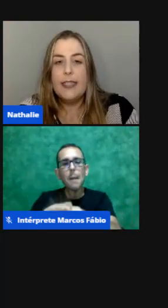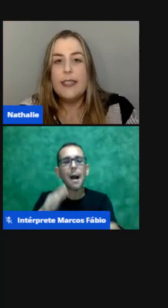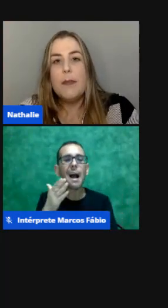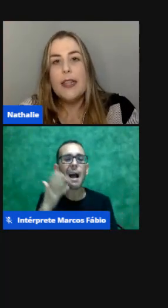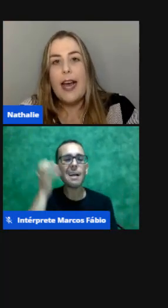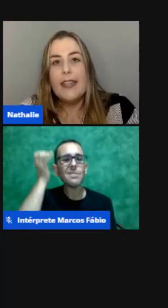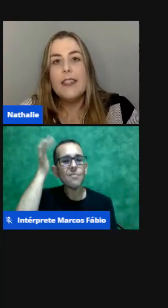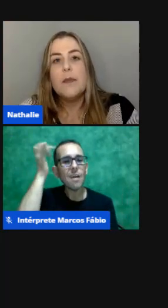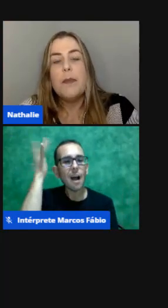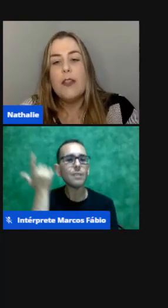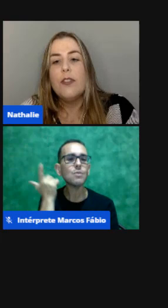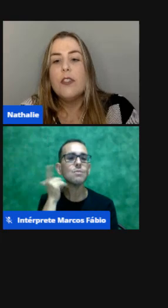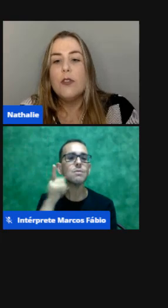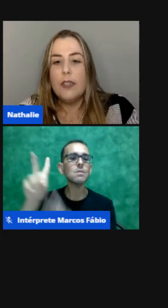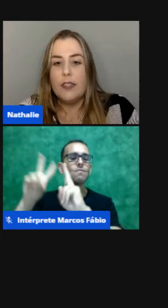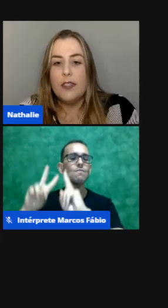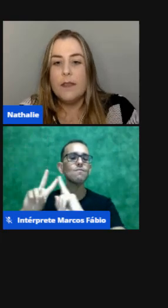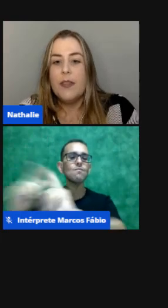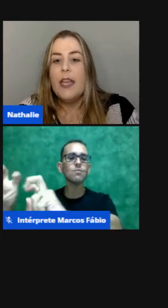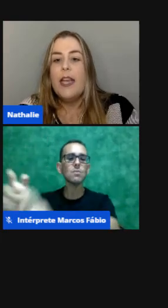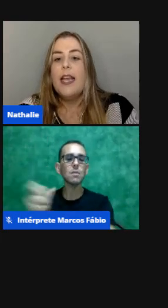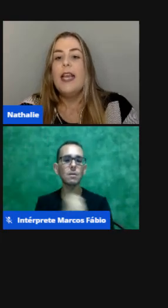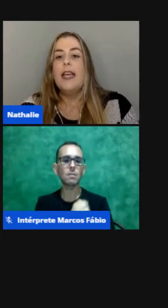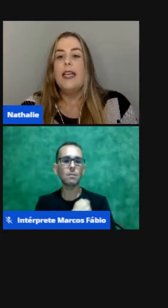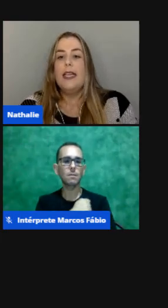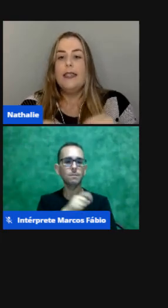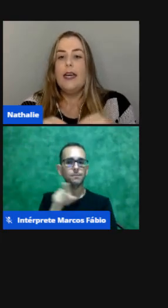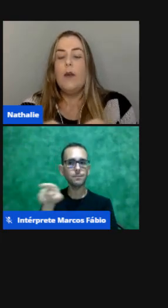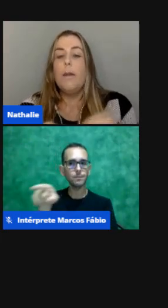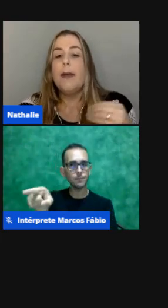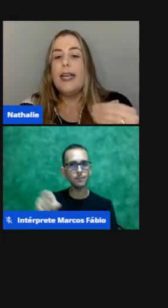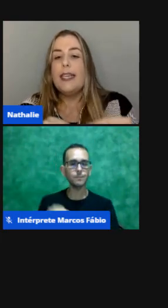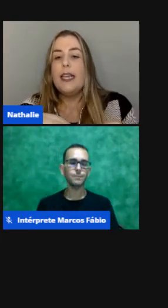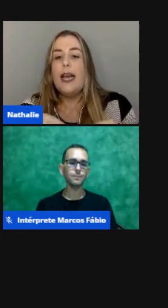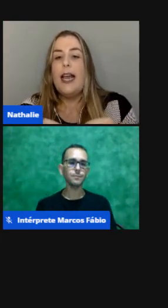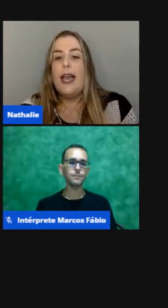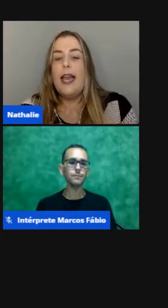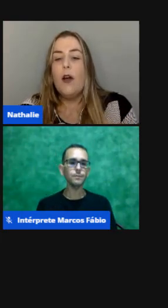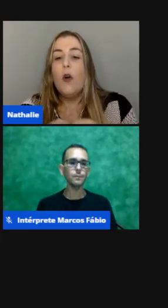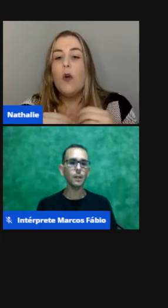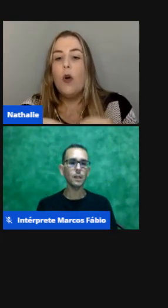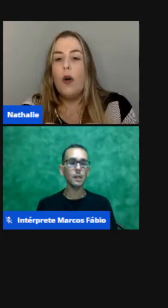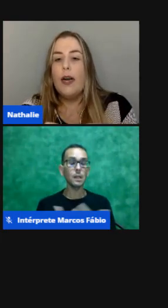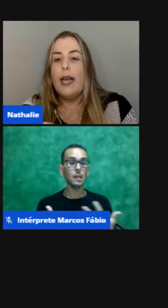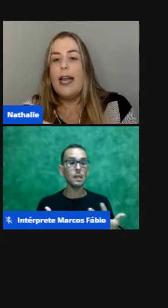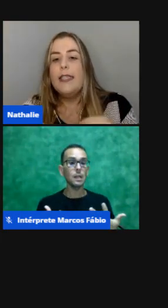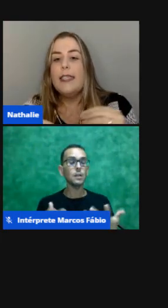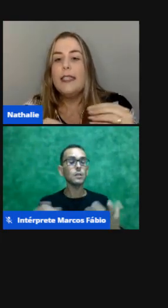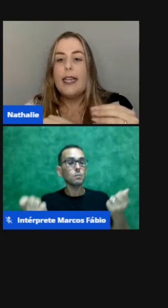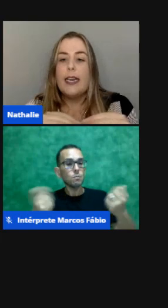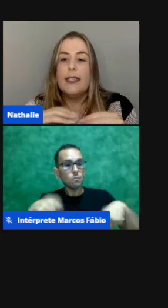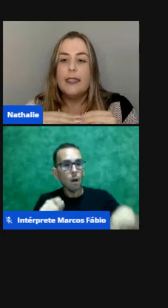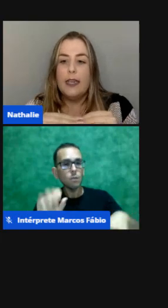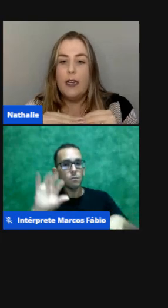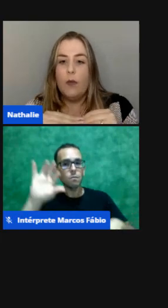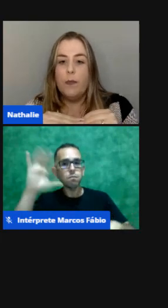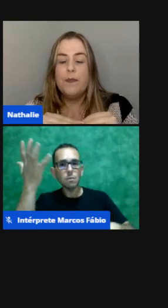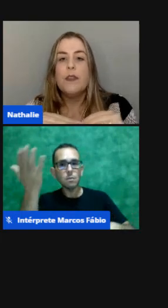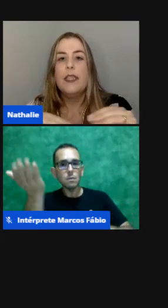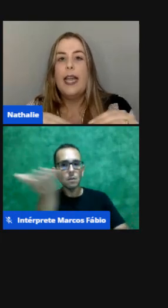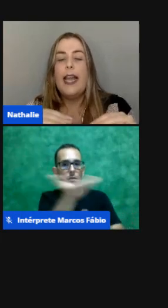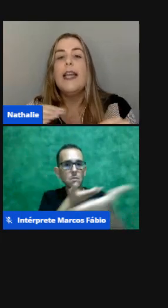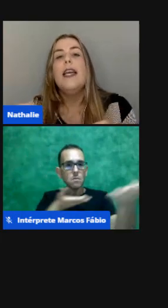facilmente assimiladas pelos estudantes. Então, para que ocorra essa